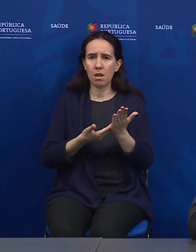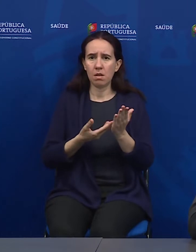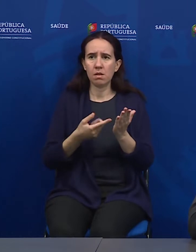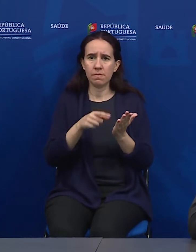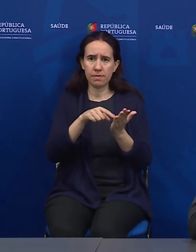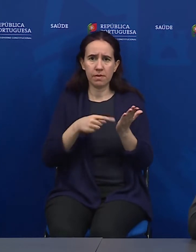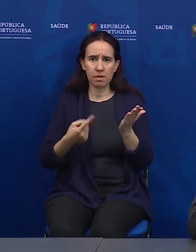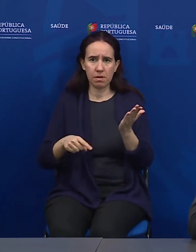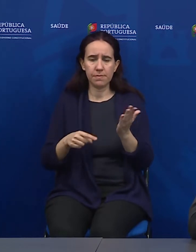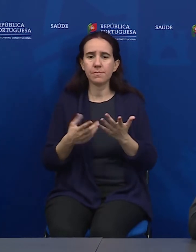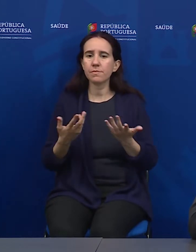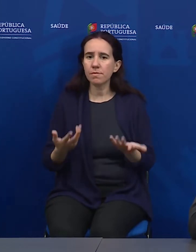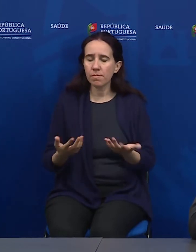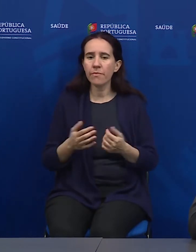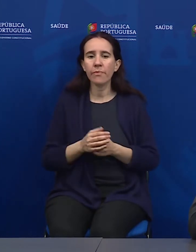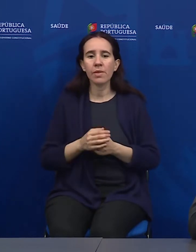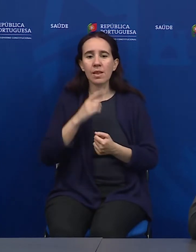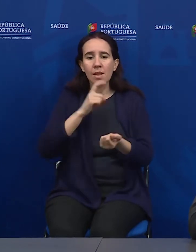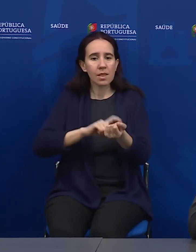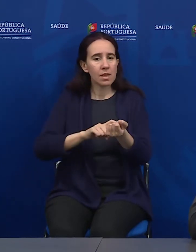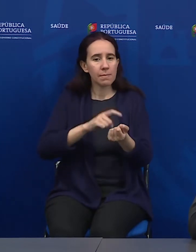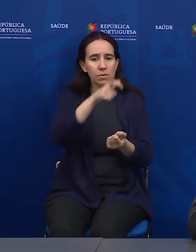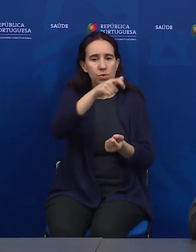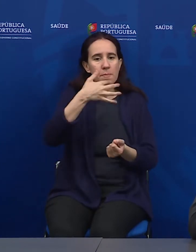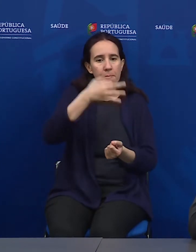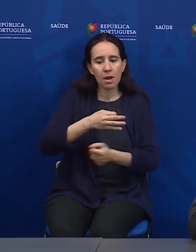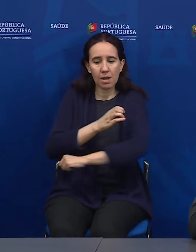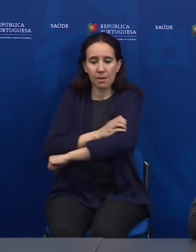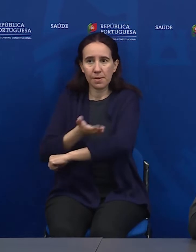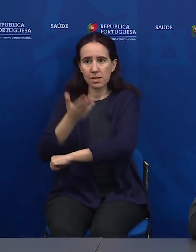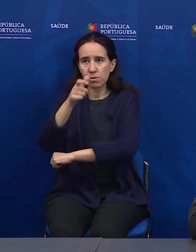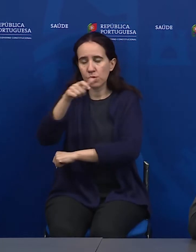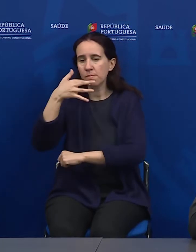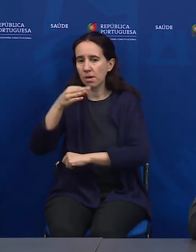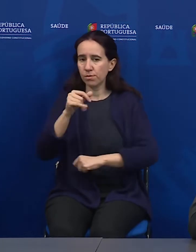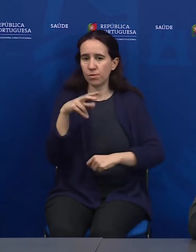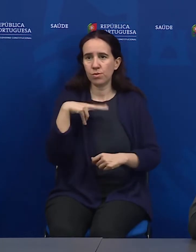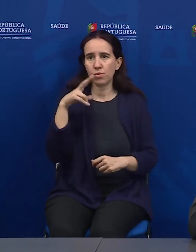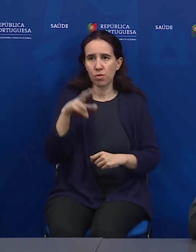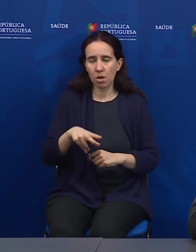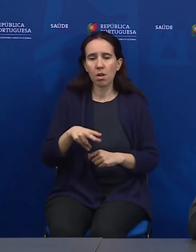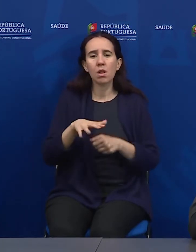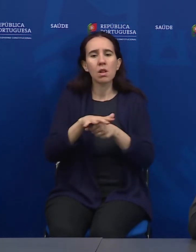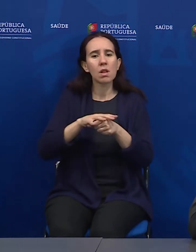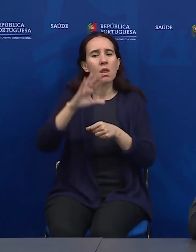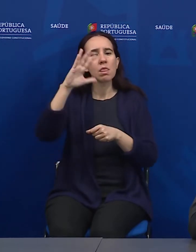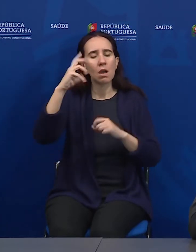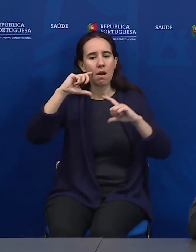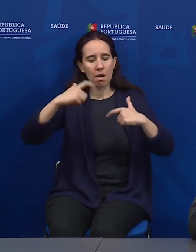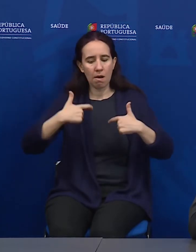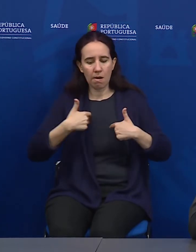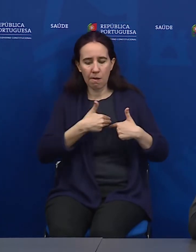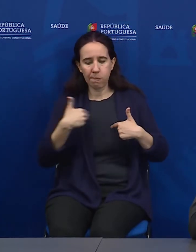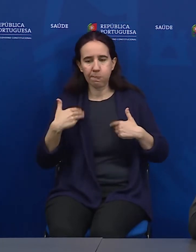E, portanto, todos os diabéticos e todos os hipertensos de Portugal que, em situações de